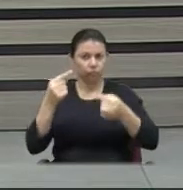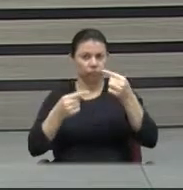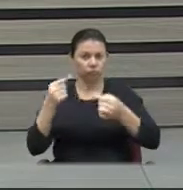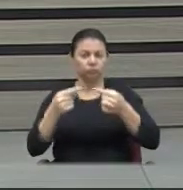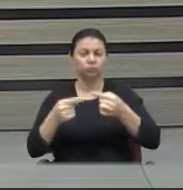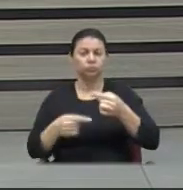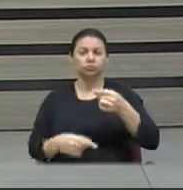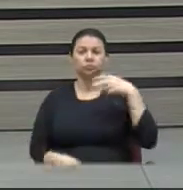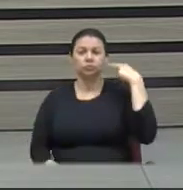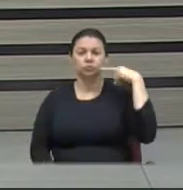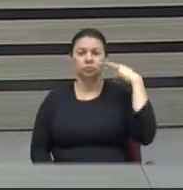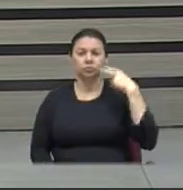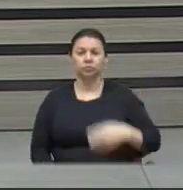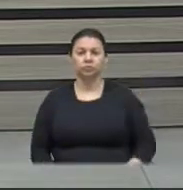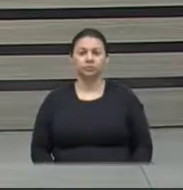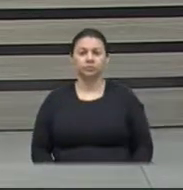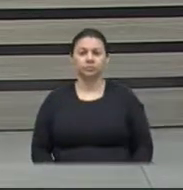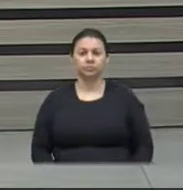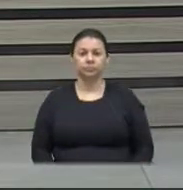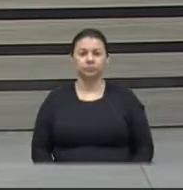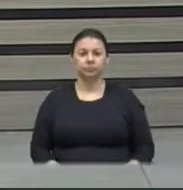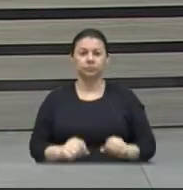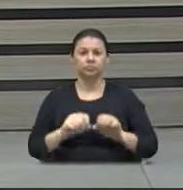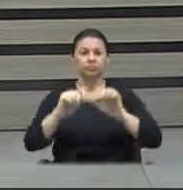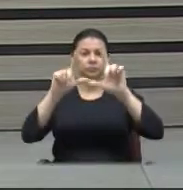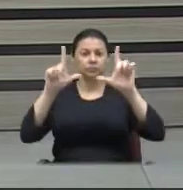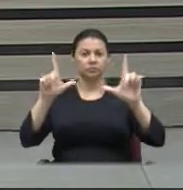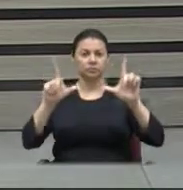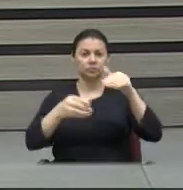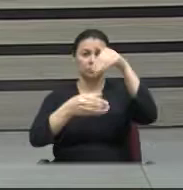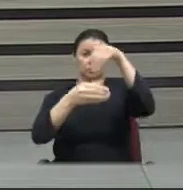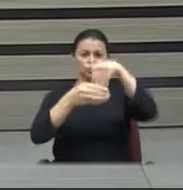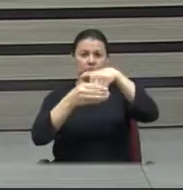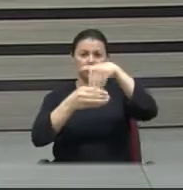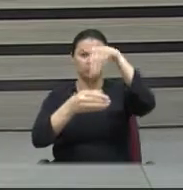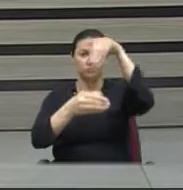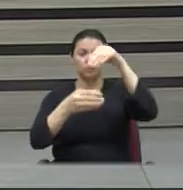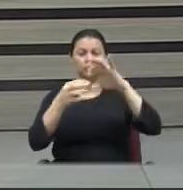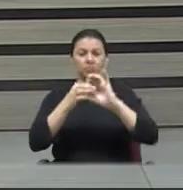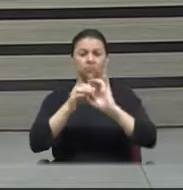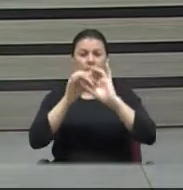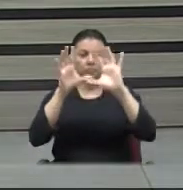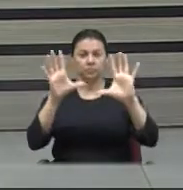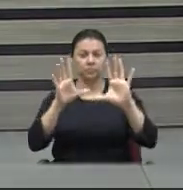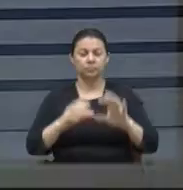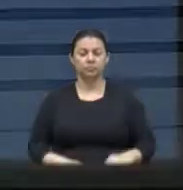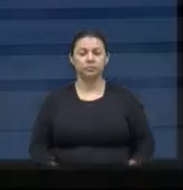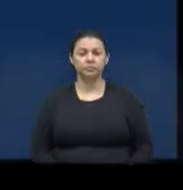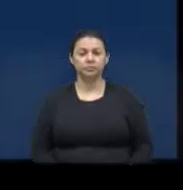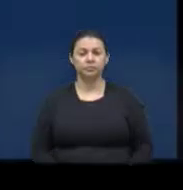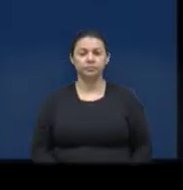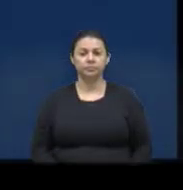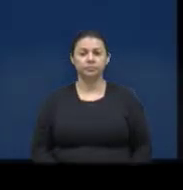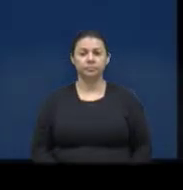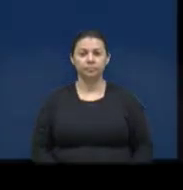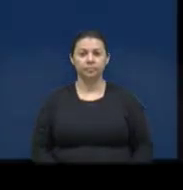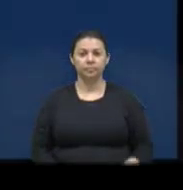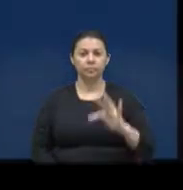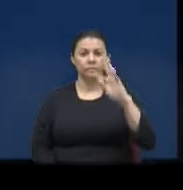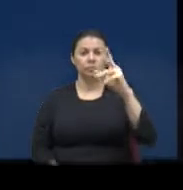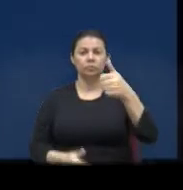não havendo vai à votação o painel de votação está aberta senhores vereadores registrou